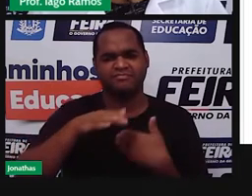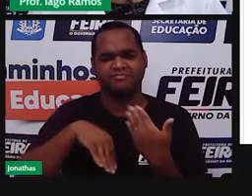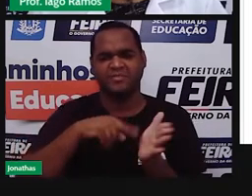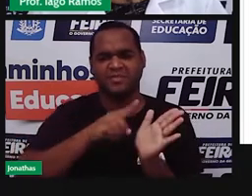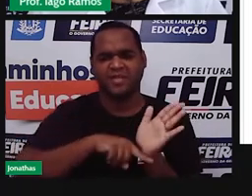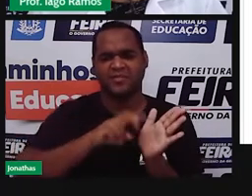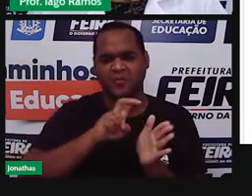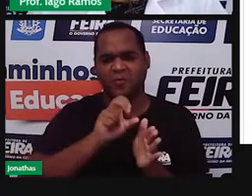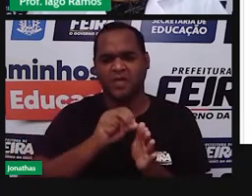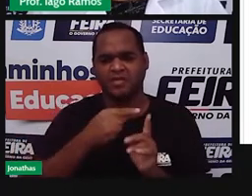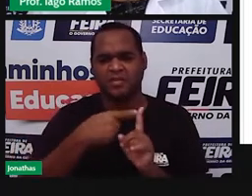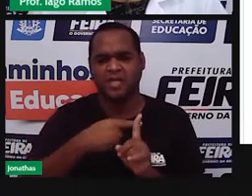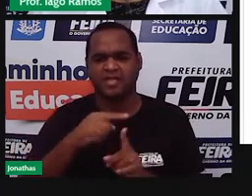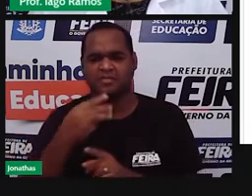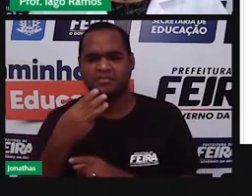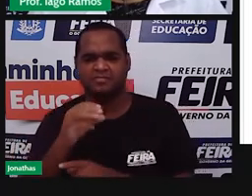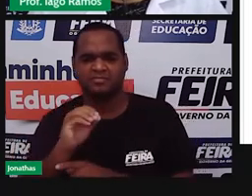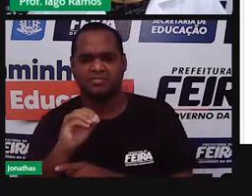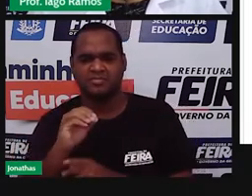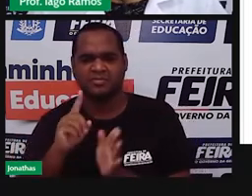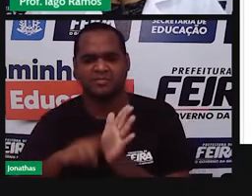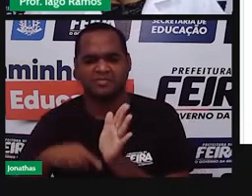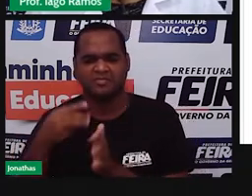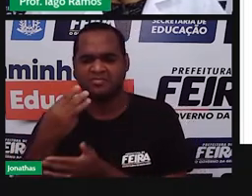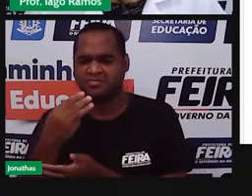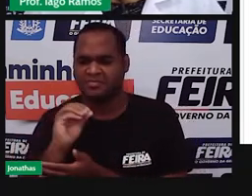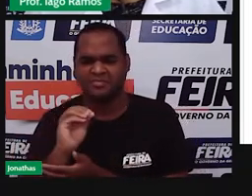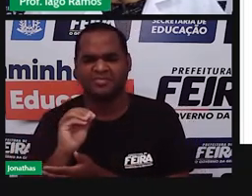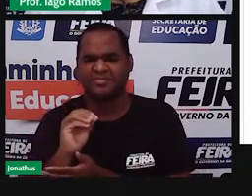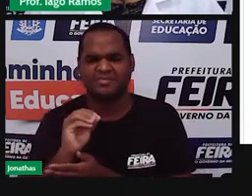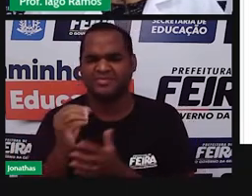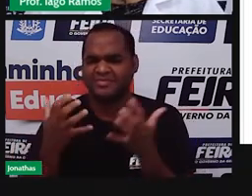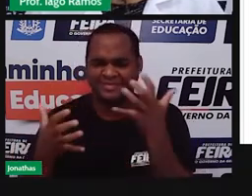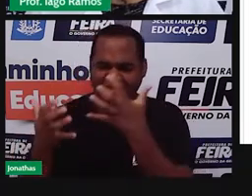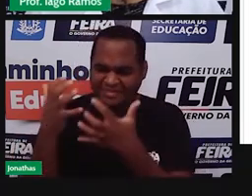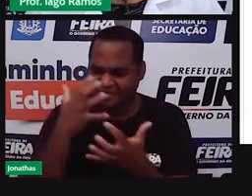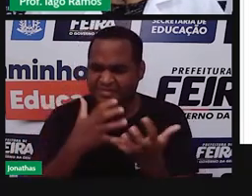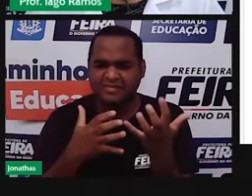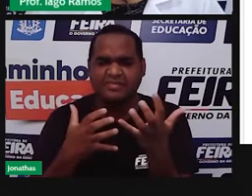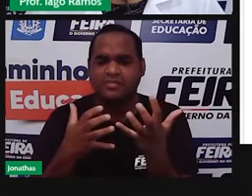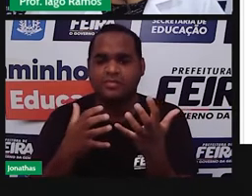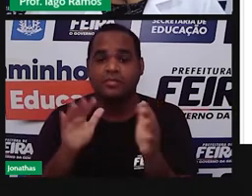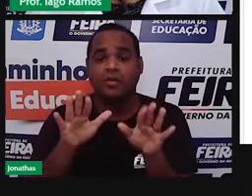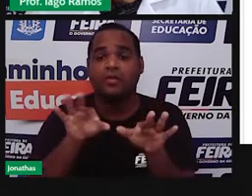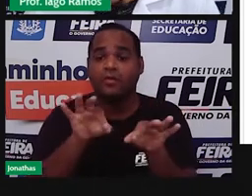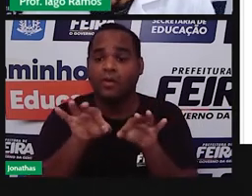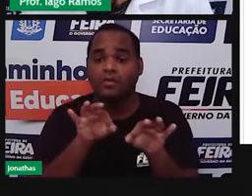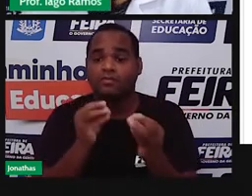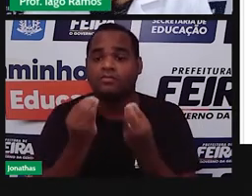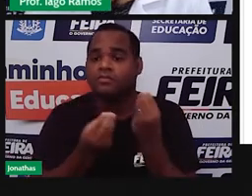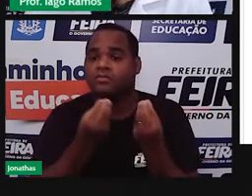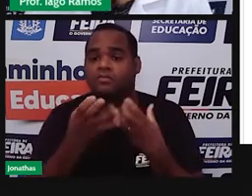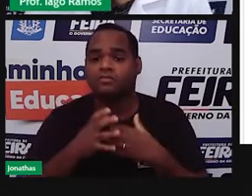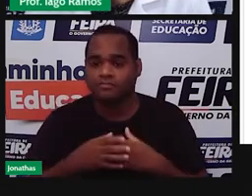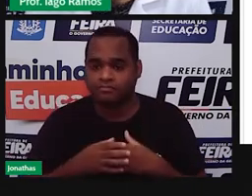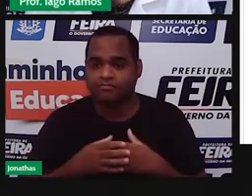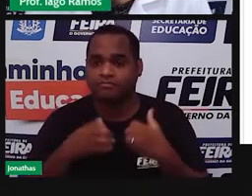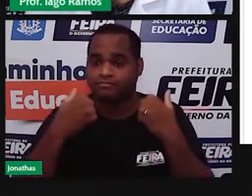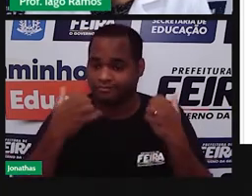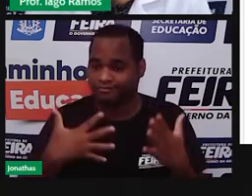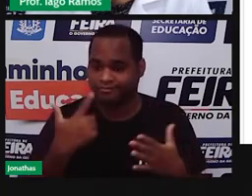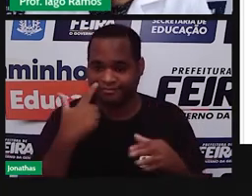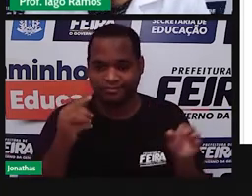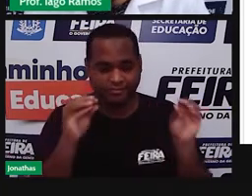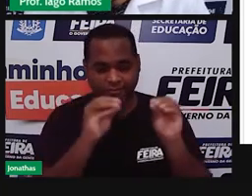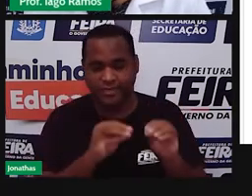ó. Um sinal de mais na frente de um sinal de menos. Então, o que é que a gente faz para organizar essa bagunça? A gente coloca